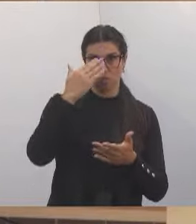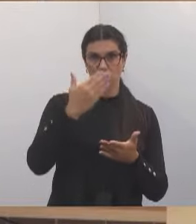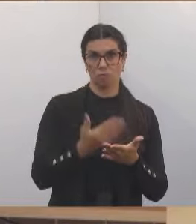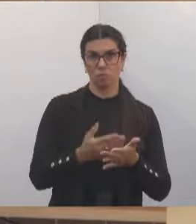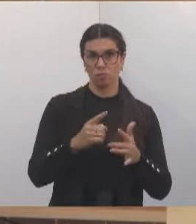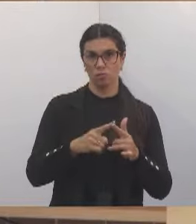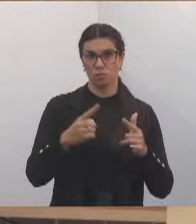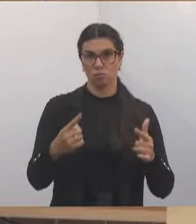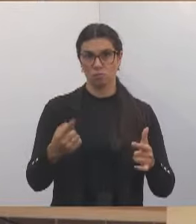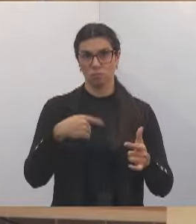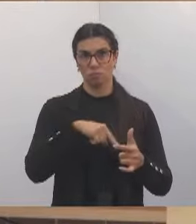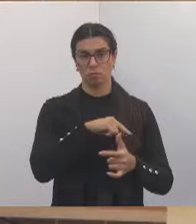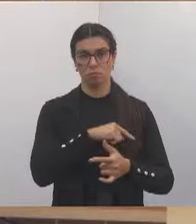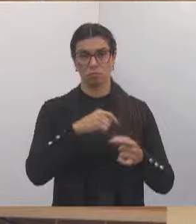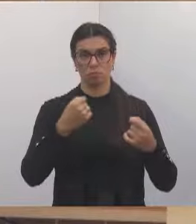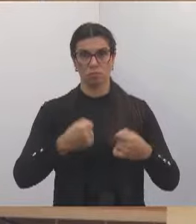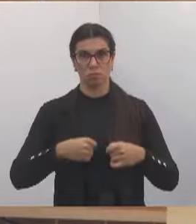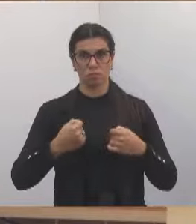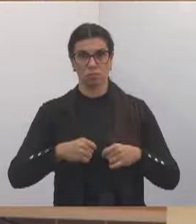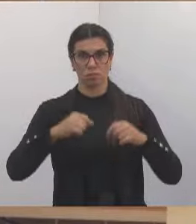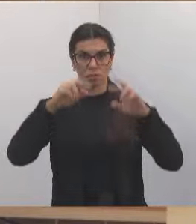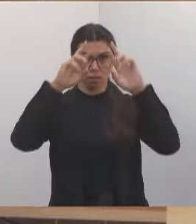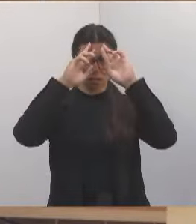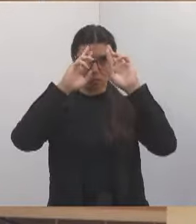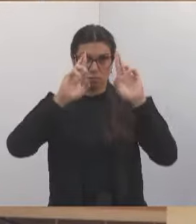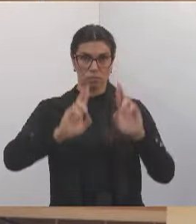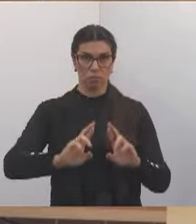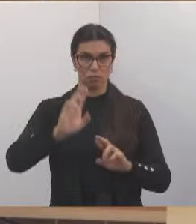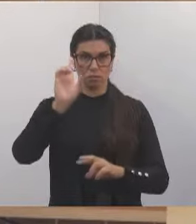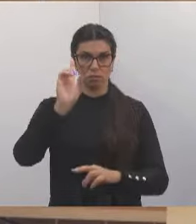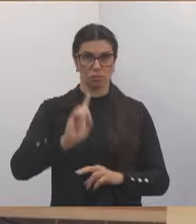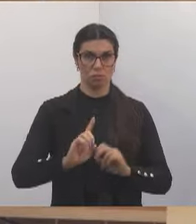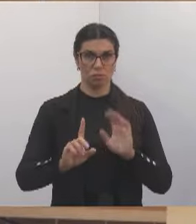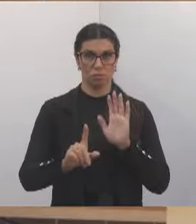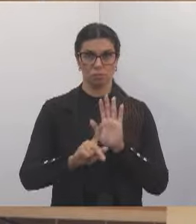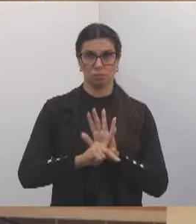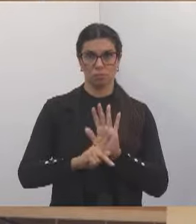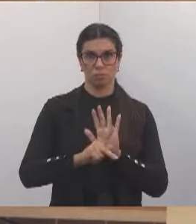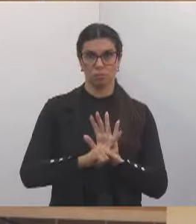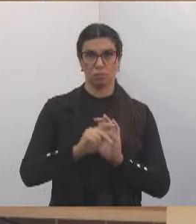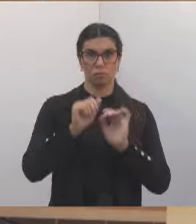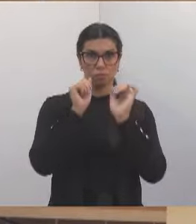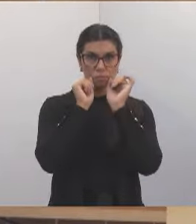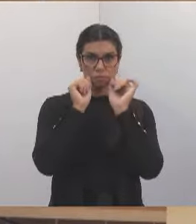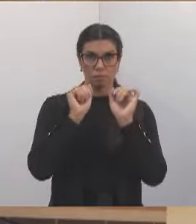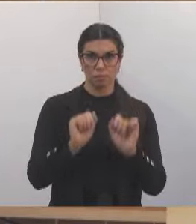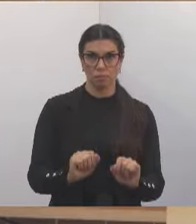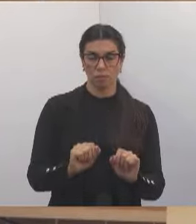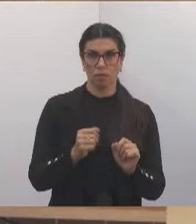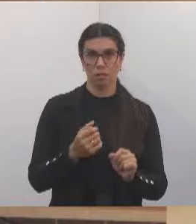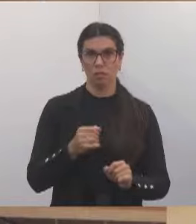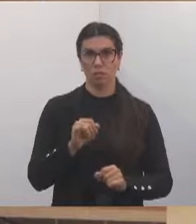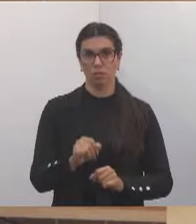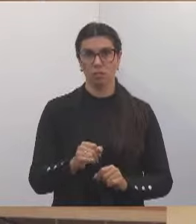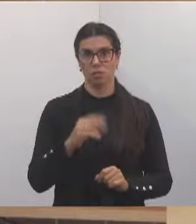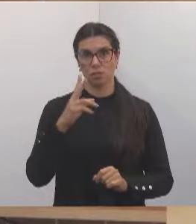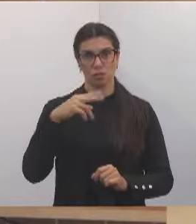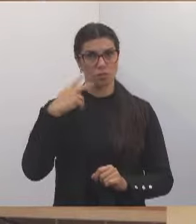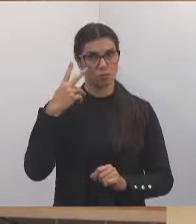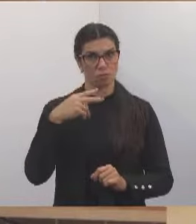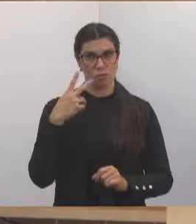que respeitar o direito do assessor. Se o vereador não